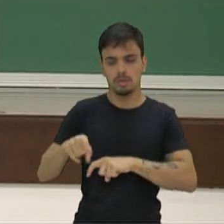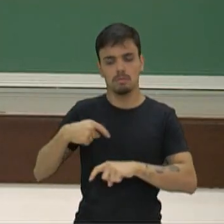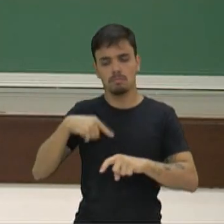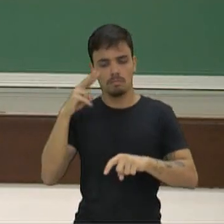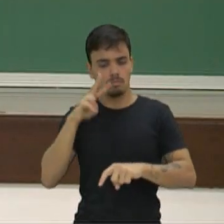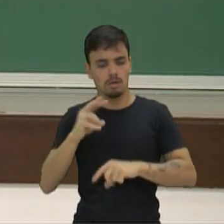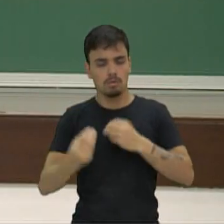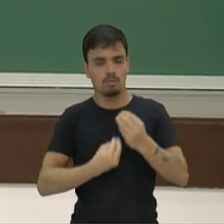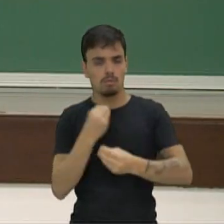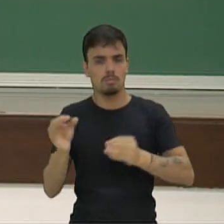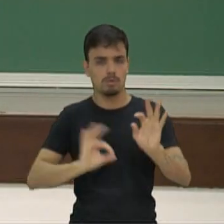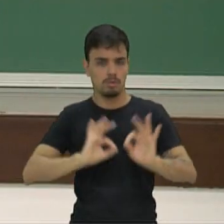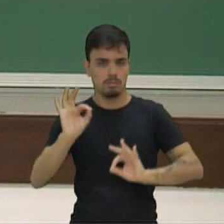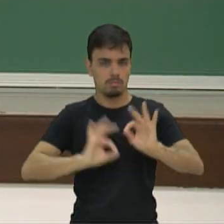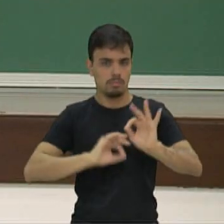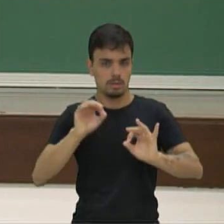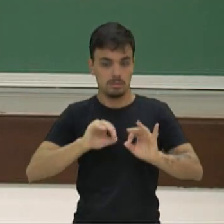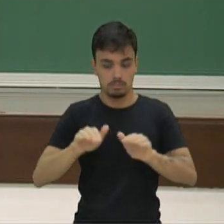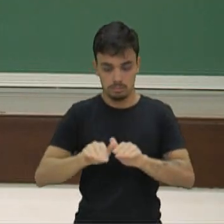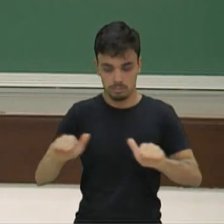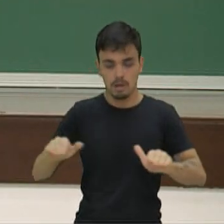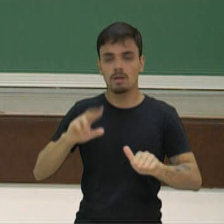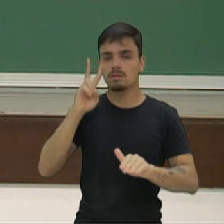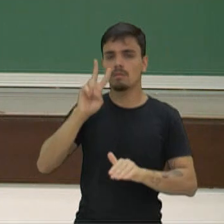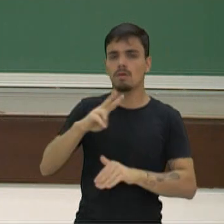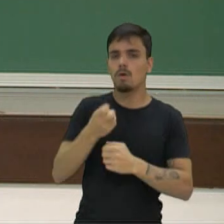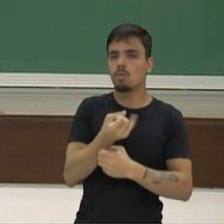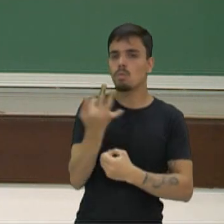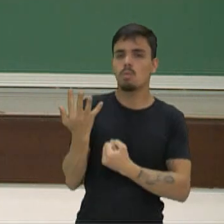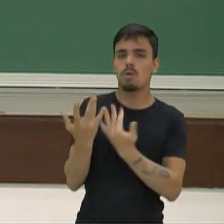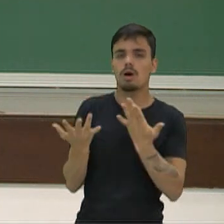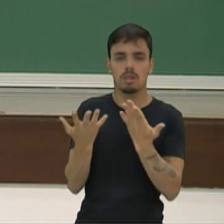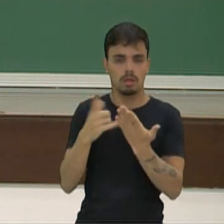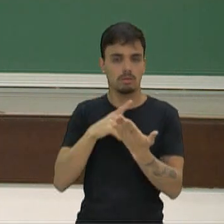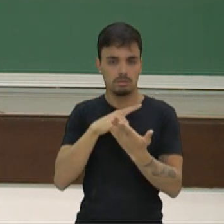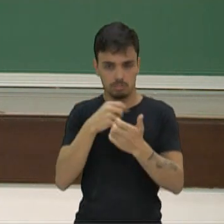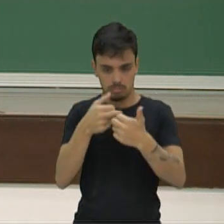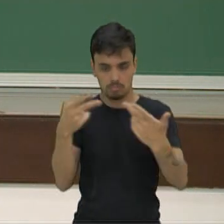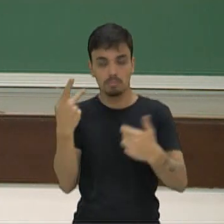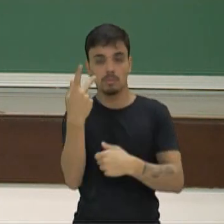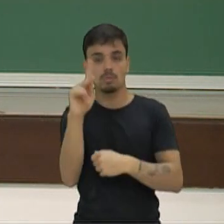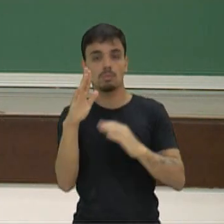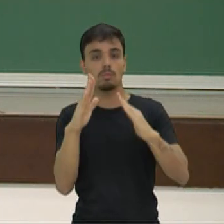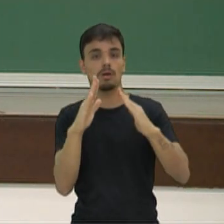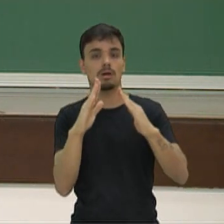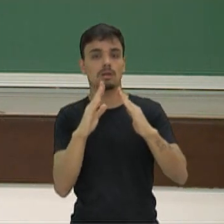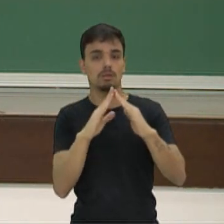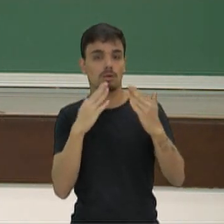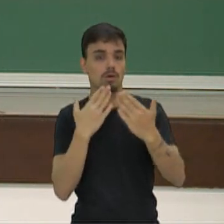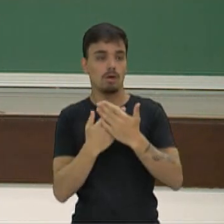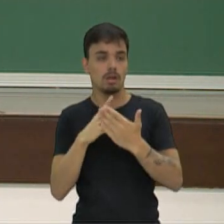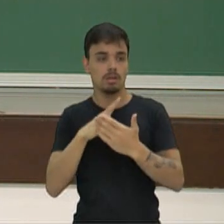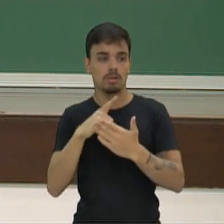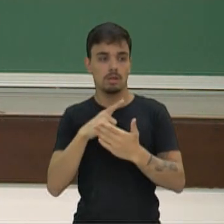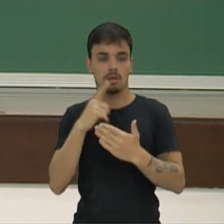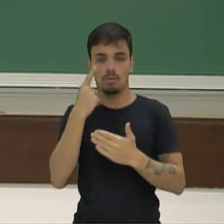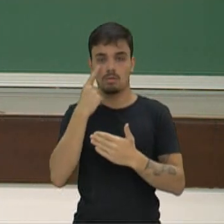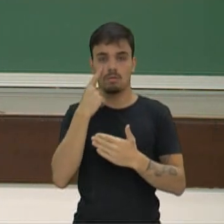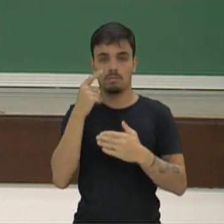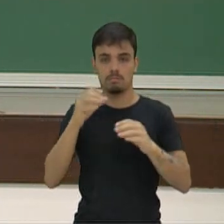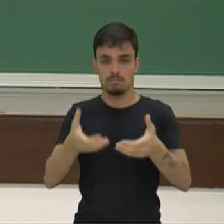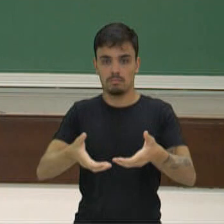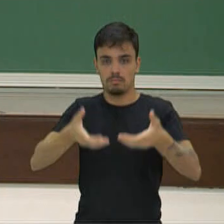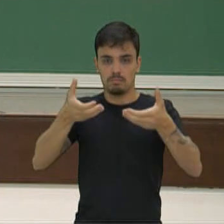correção do solo. Veja quanta coisa. Na tua escola, vê se tem algo parecido como esse, uma